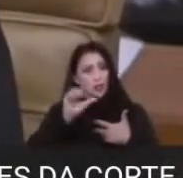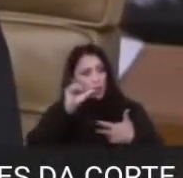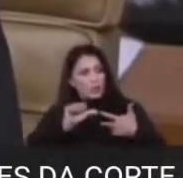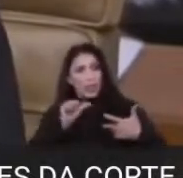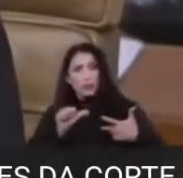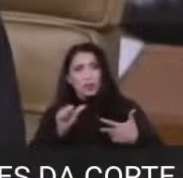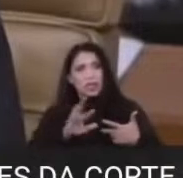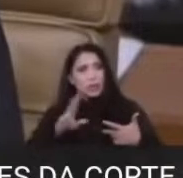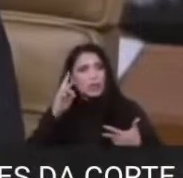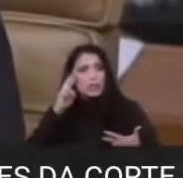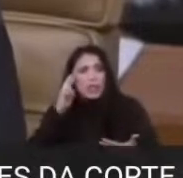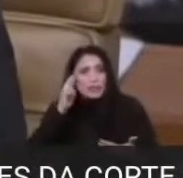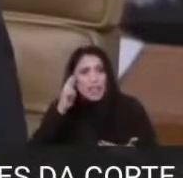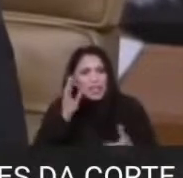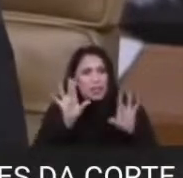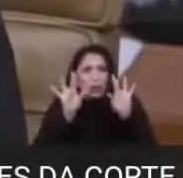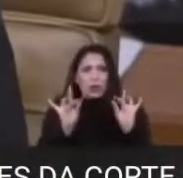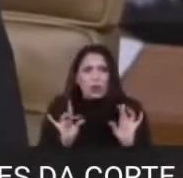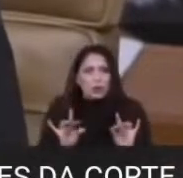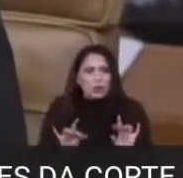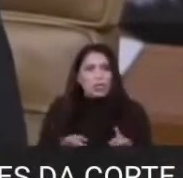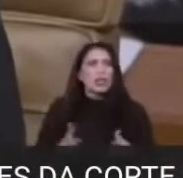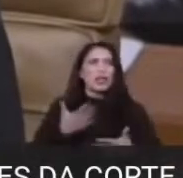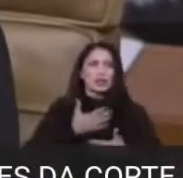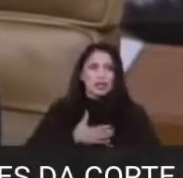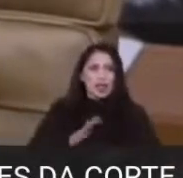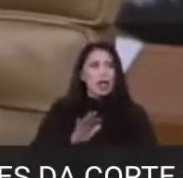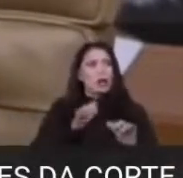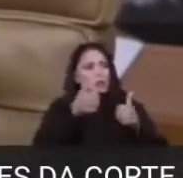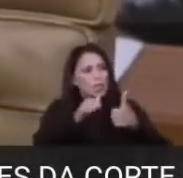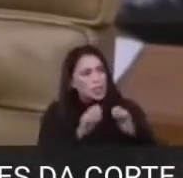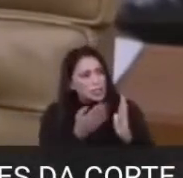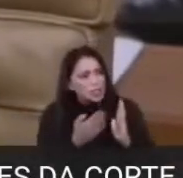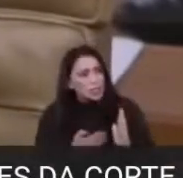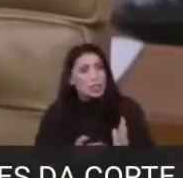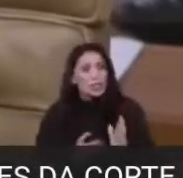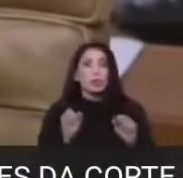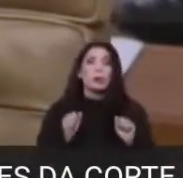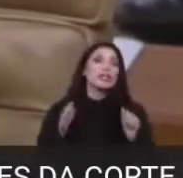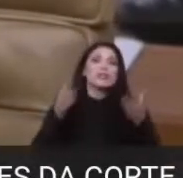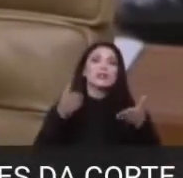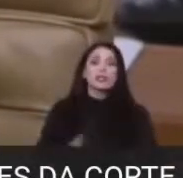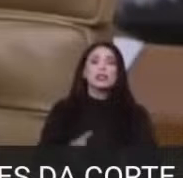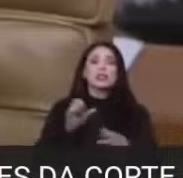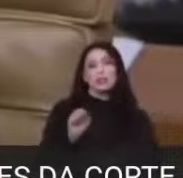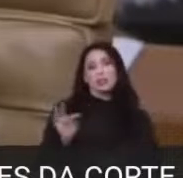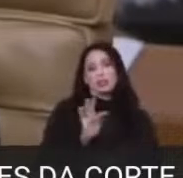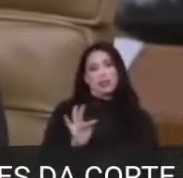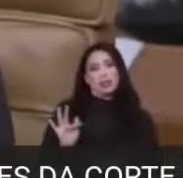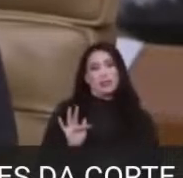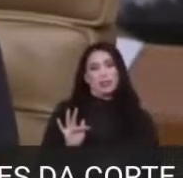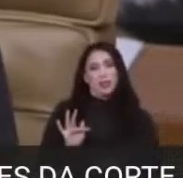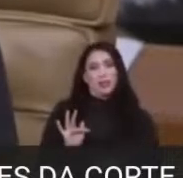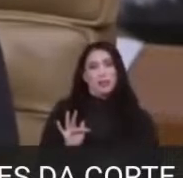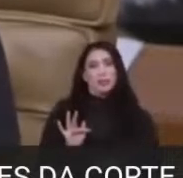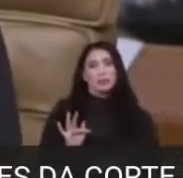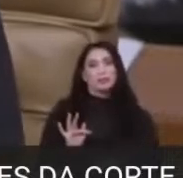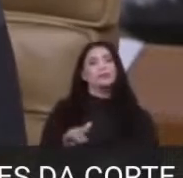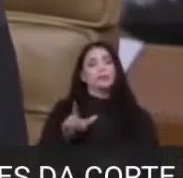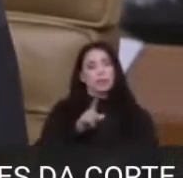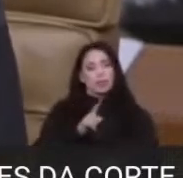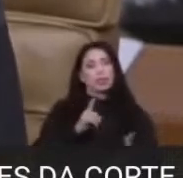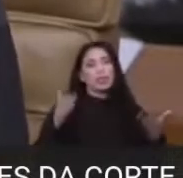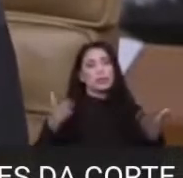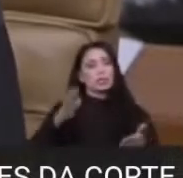sem qualquer reflexão mais vagarosa e acurada, que poderia ter tido a participação da Corte e que conte